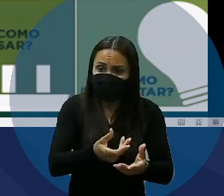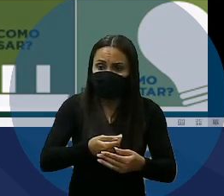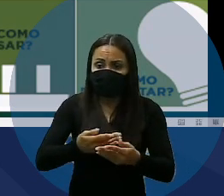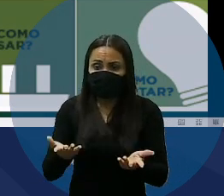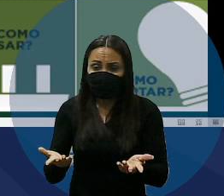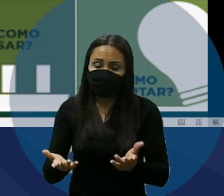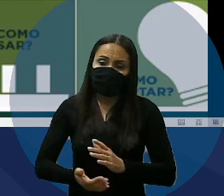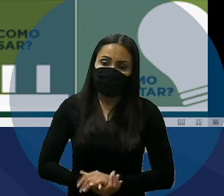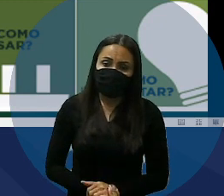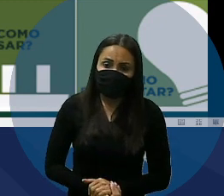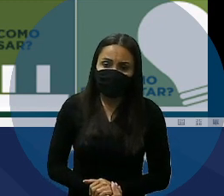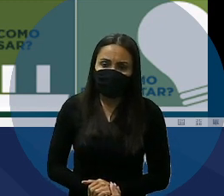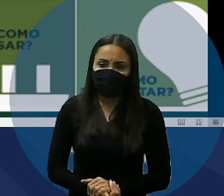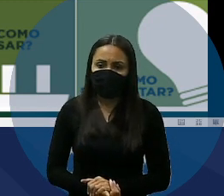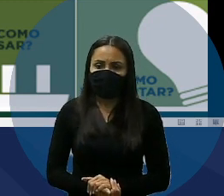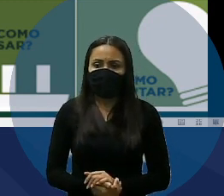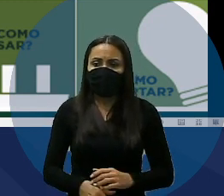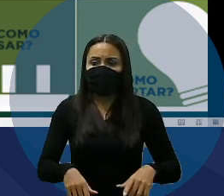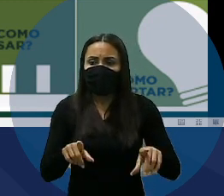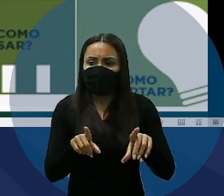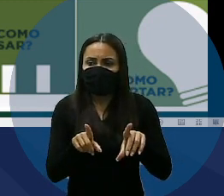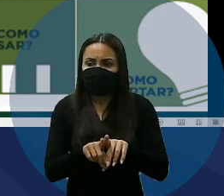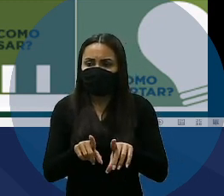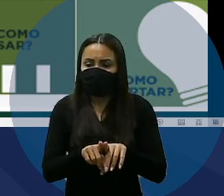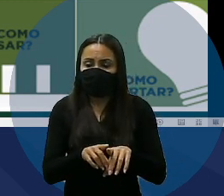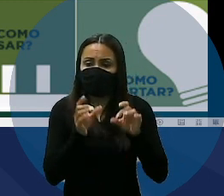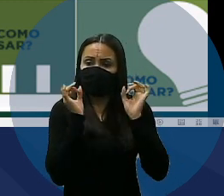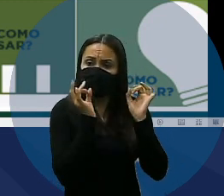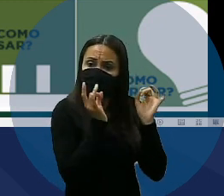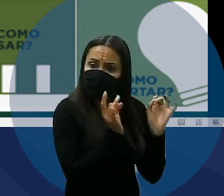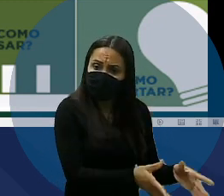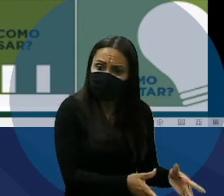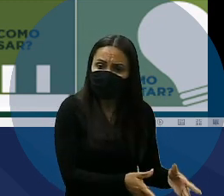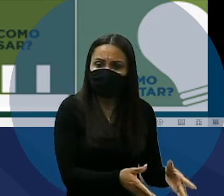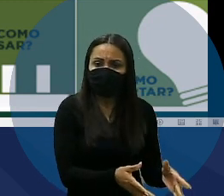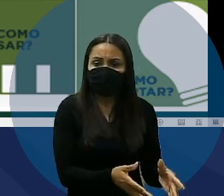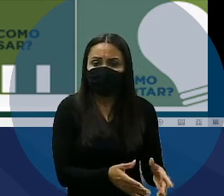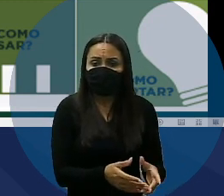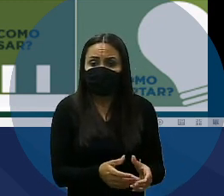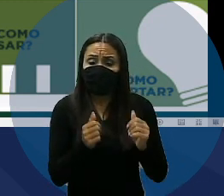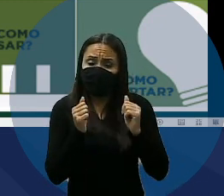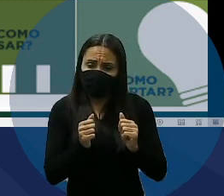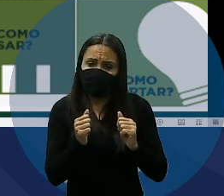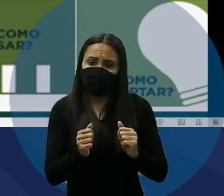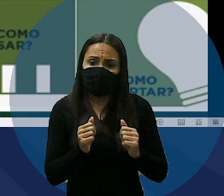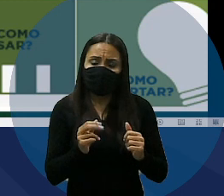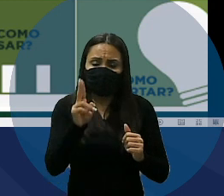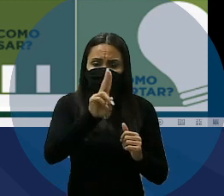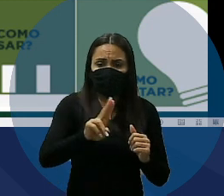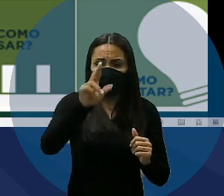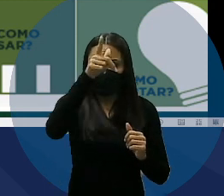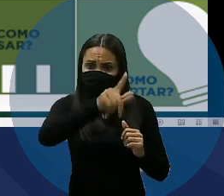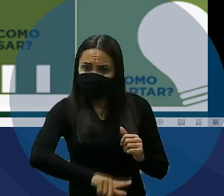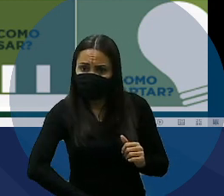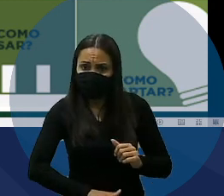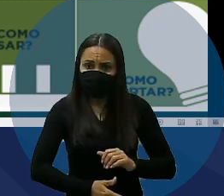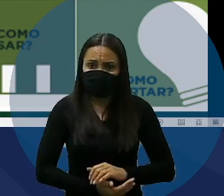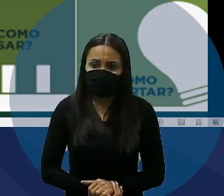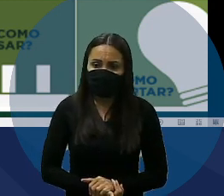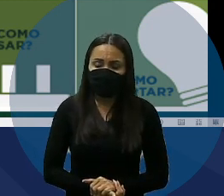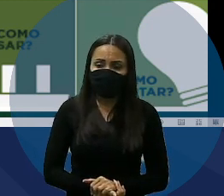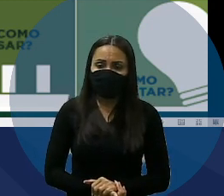Também importante é a forma como descartar. Será que eu posso reutilizar, passar para